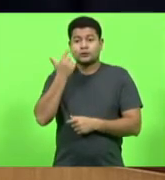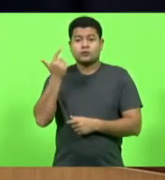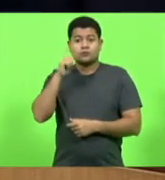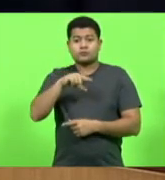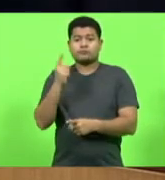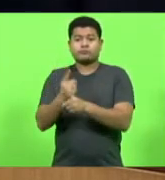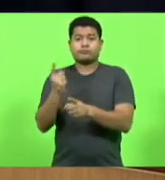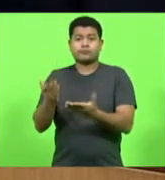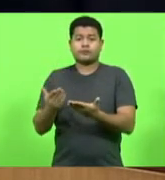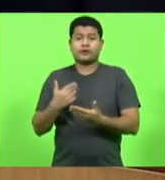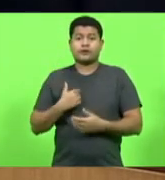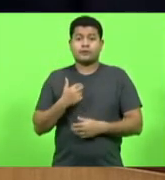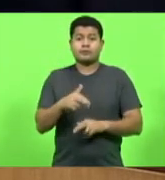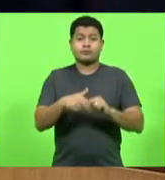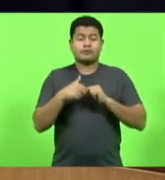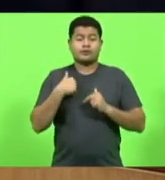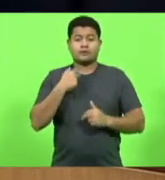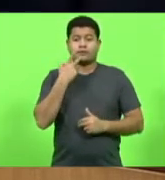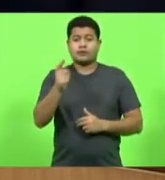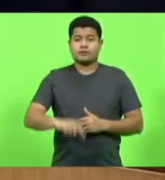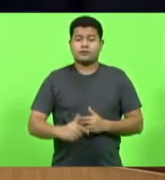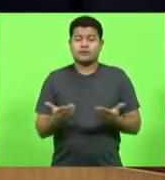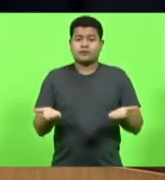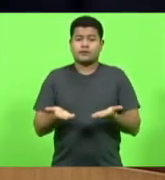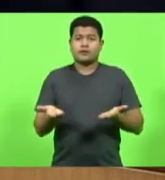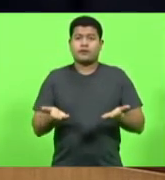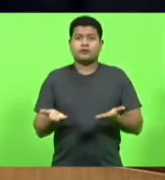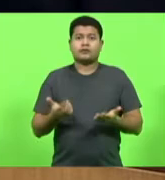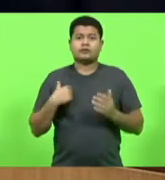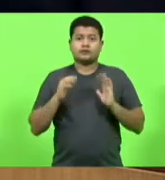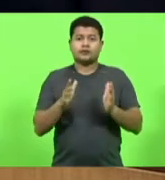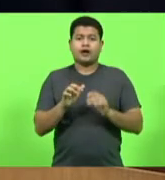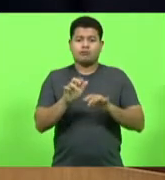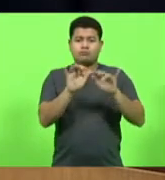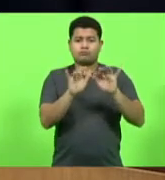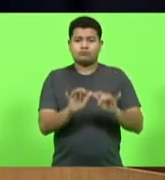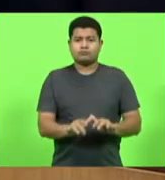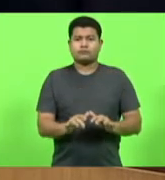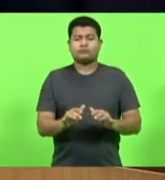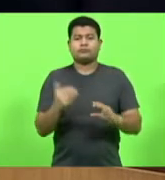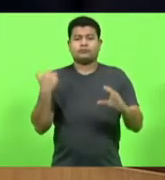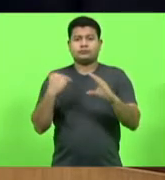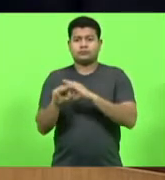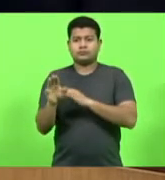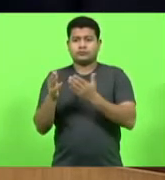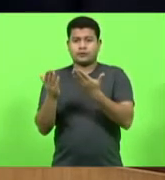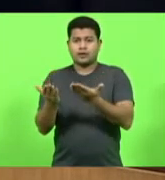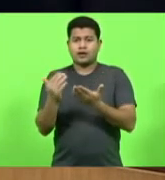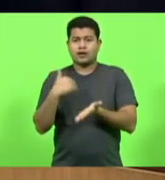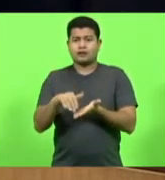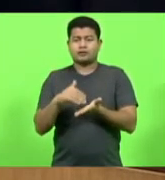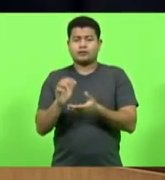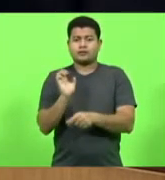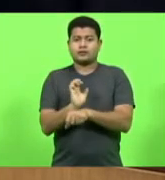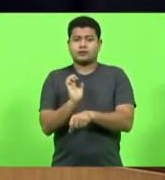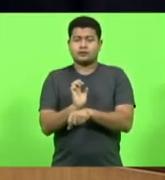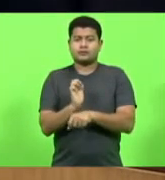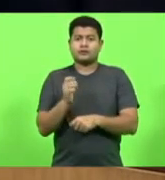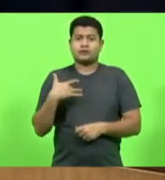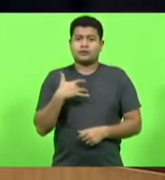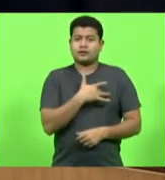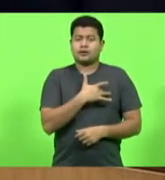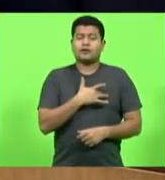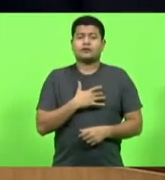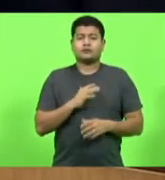eu trago novamente esse assunto, já fiz por escrito, remeti à Secretaria de Estado da Saúde as questões